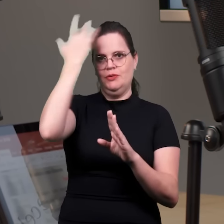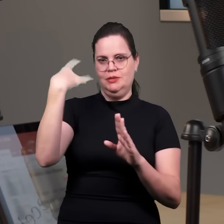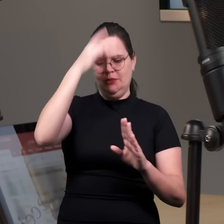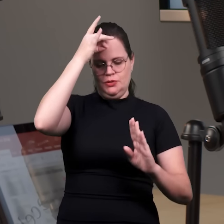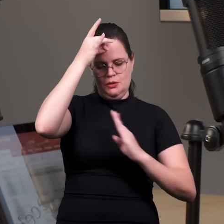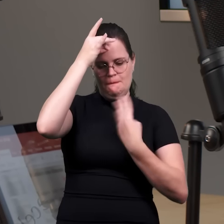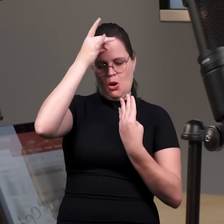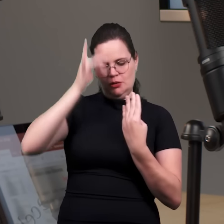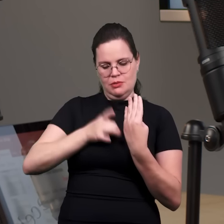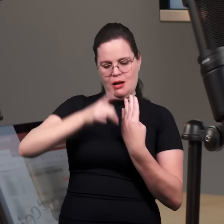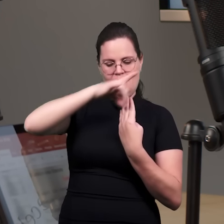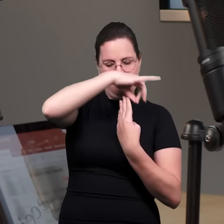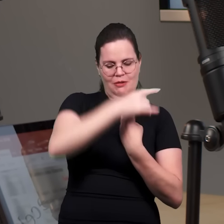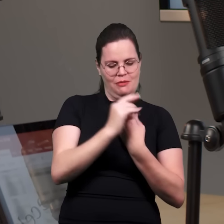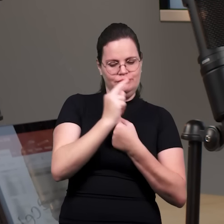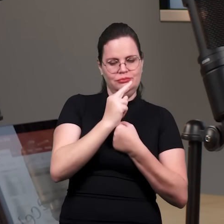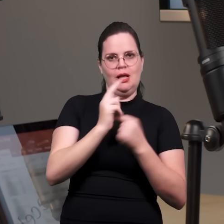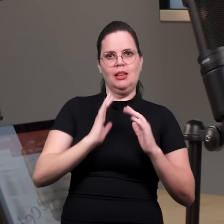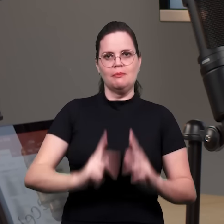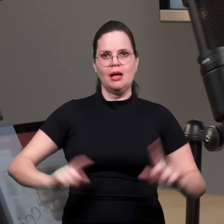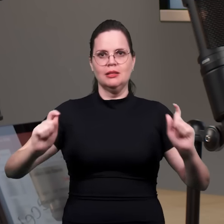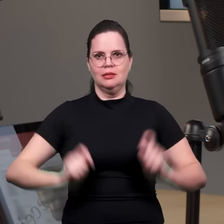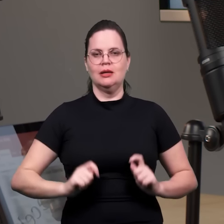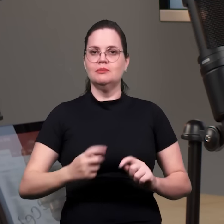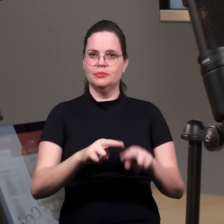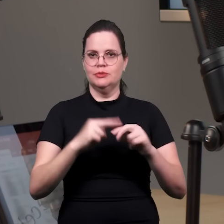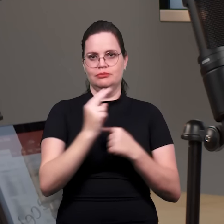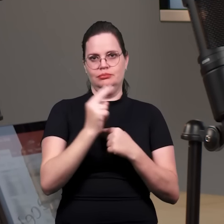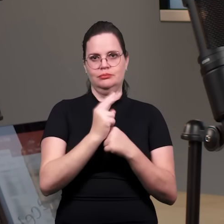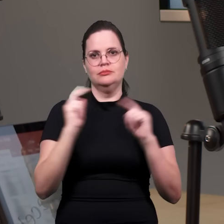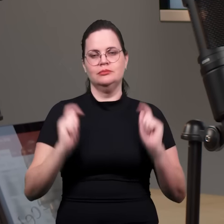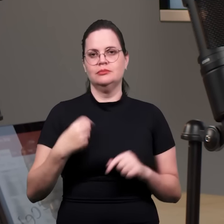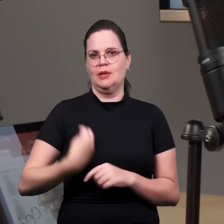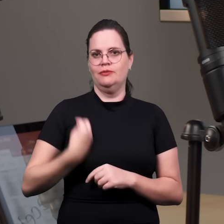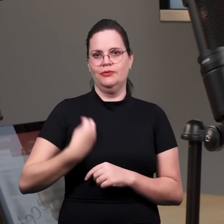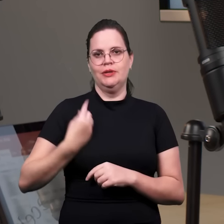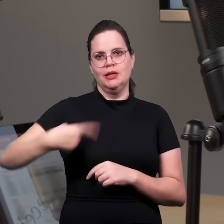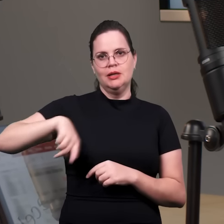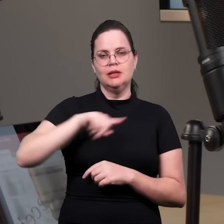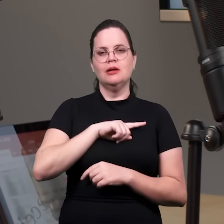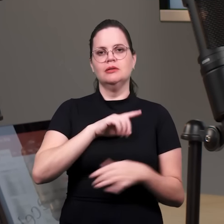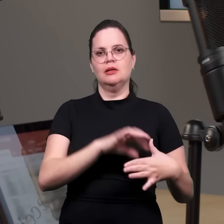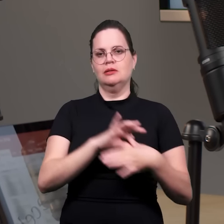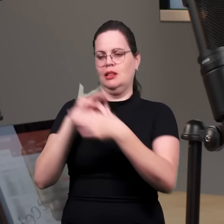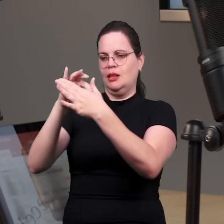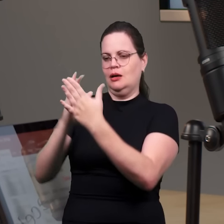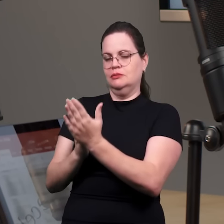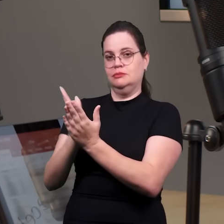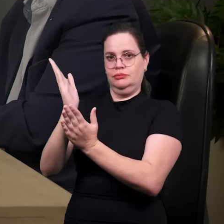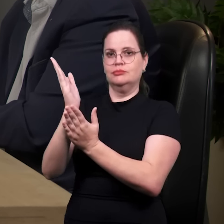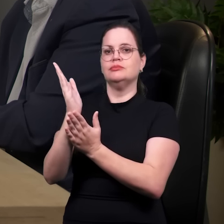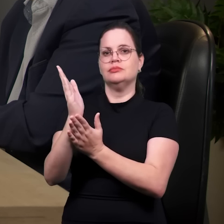E por isso nós temos a vida preservada e estamos sendo então conduzidos